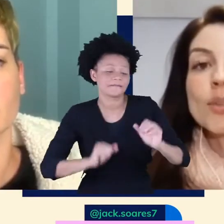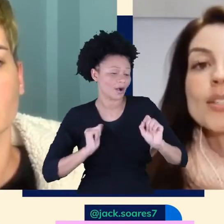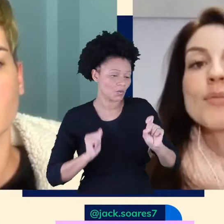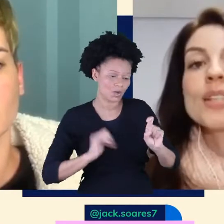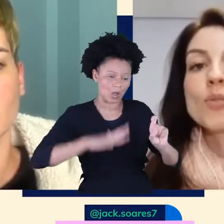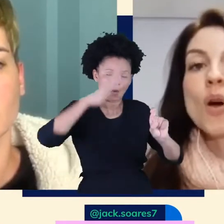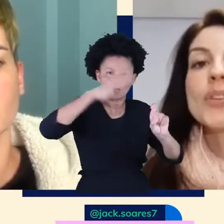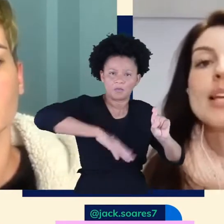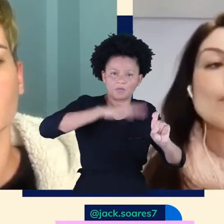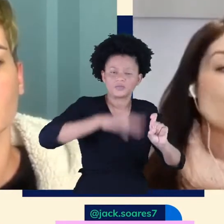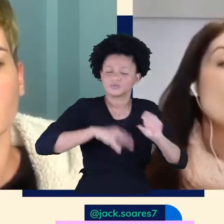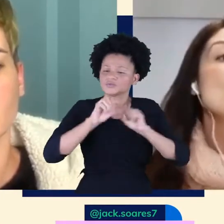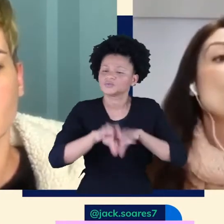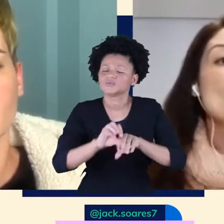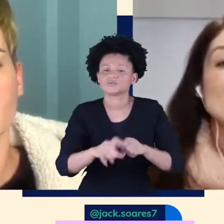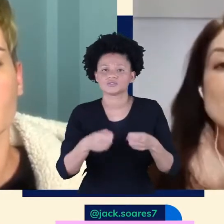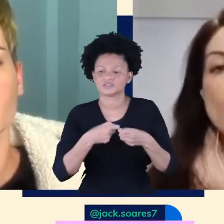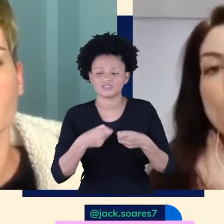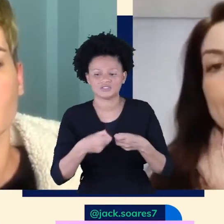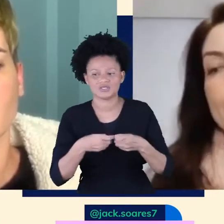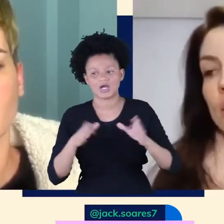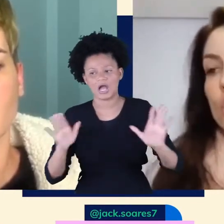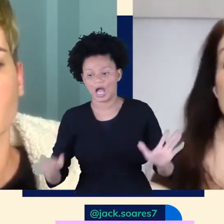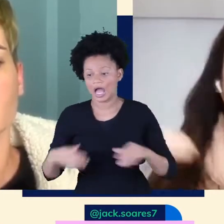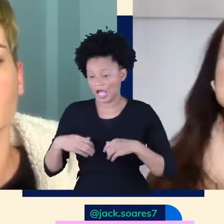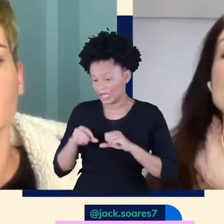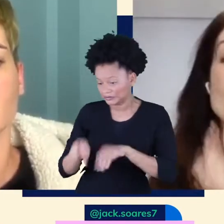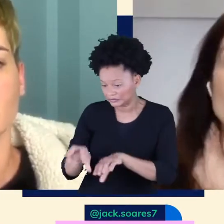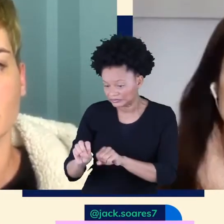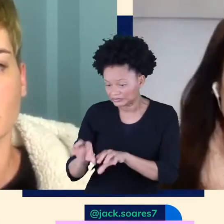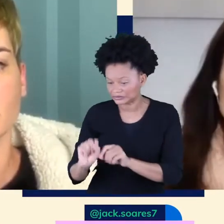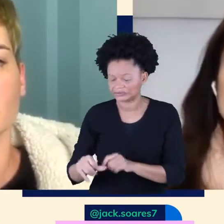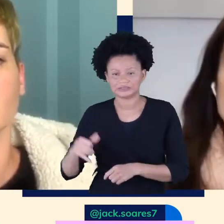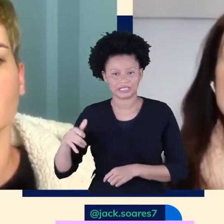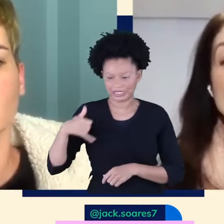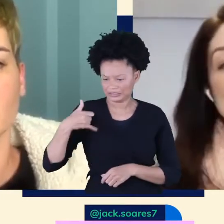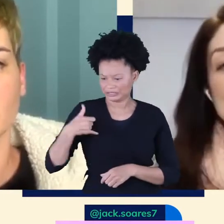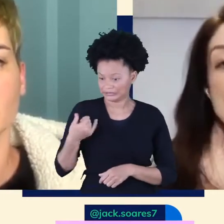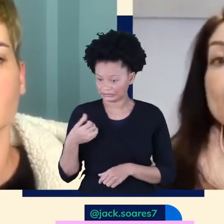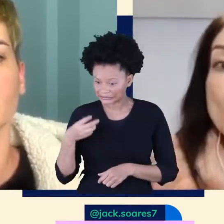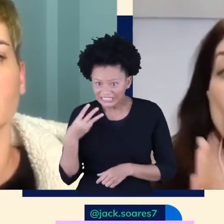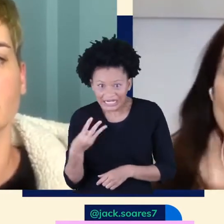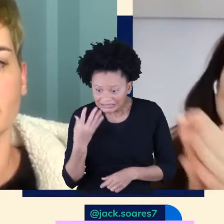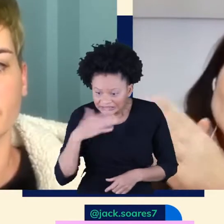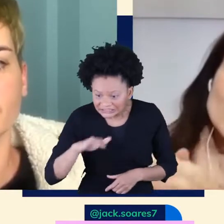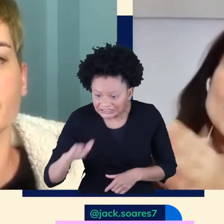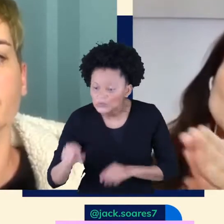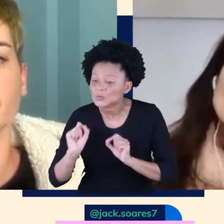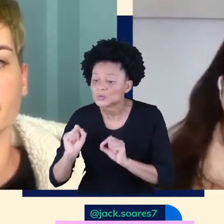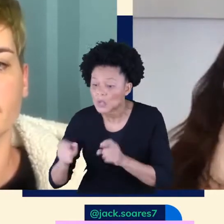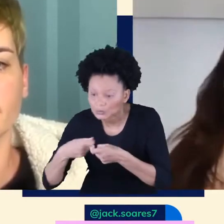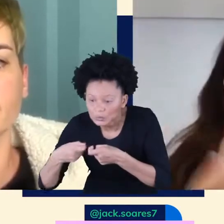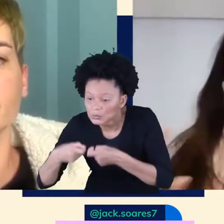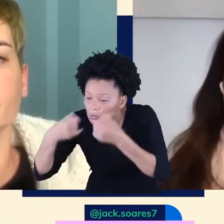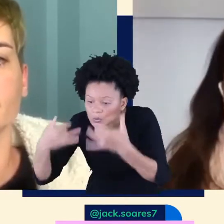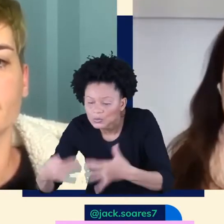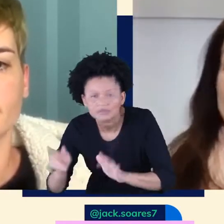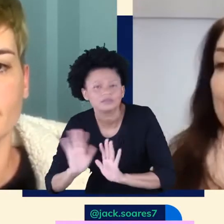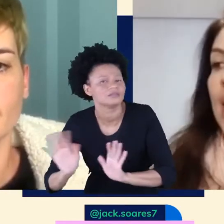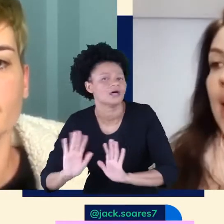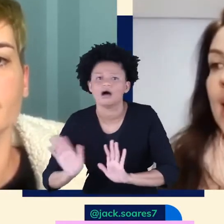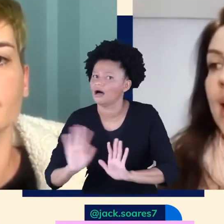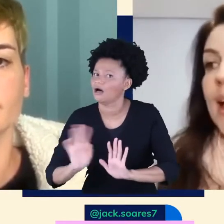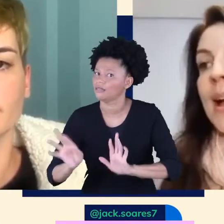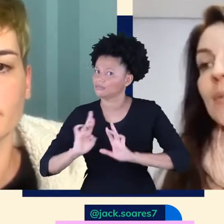de que educação sexual tem a ver com ensinar uma criança de 3 anos o que é sexo. Não é, em cada faixa etária a criança